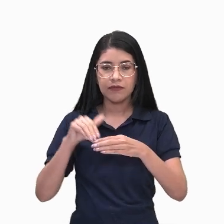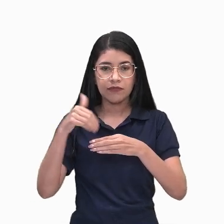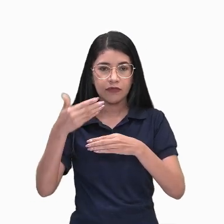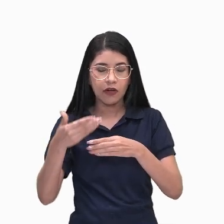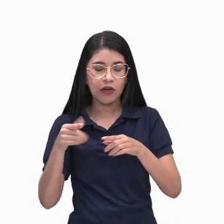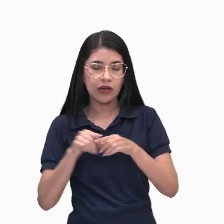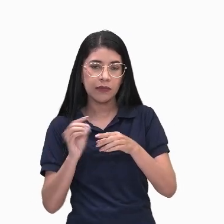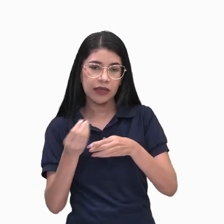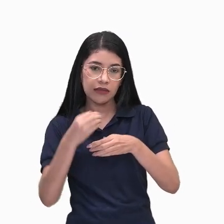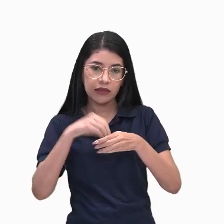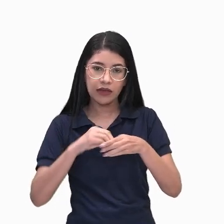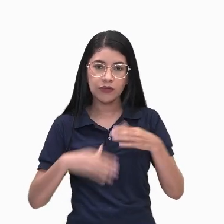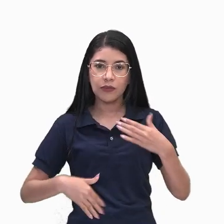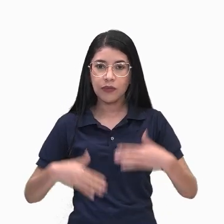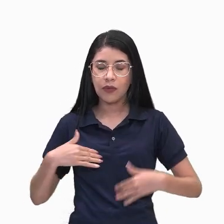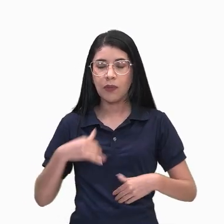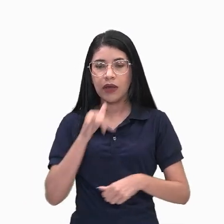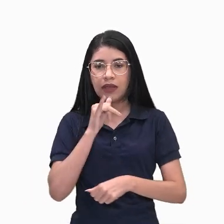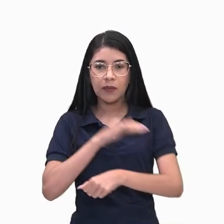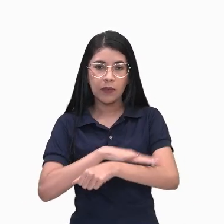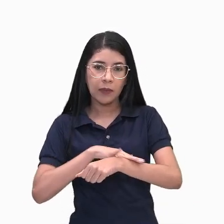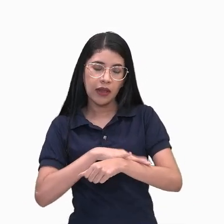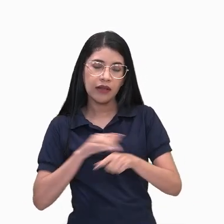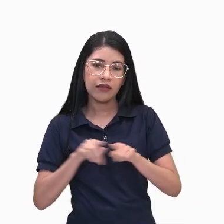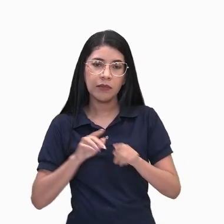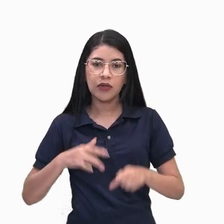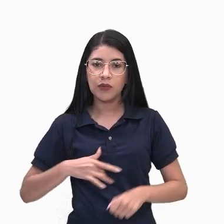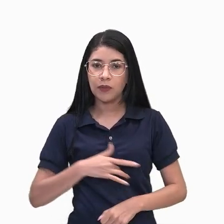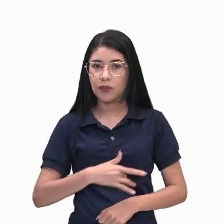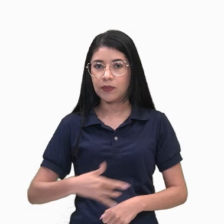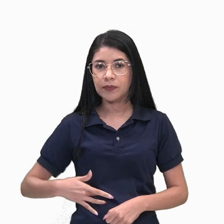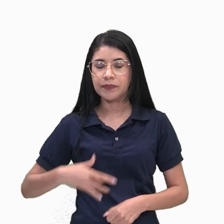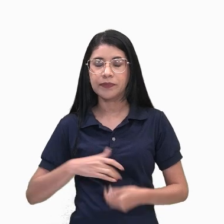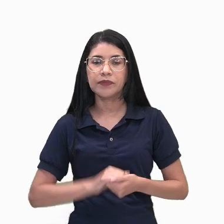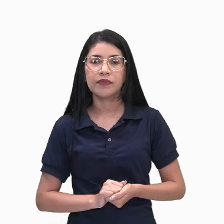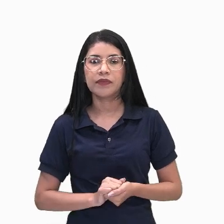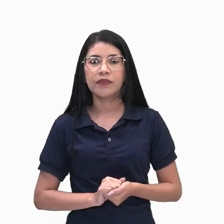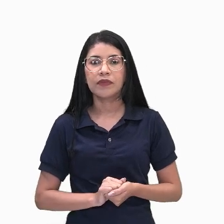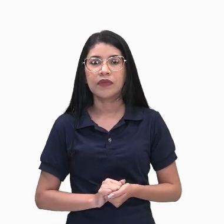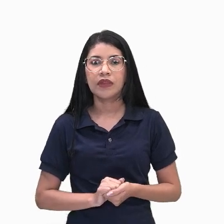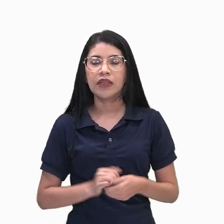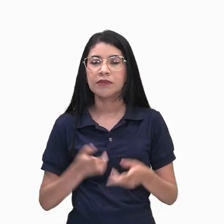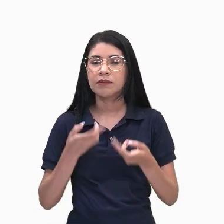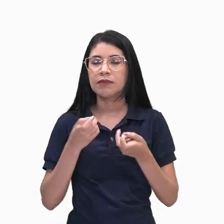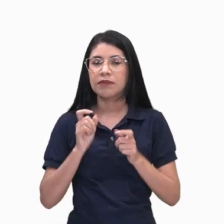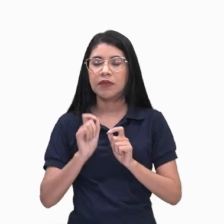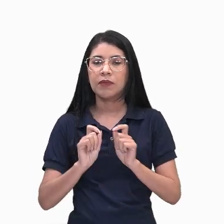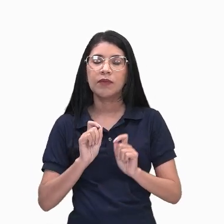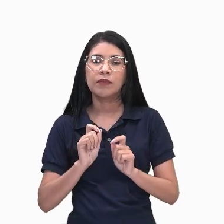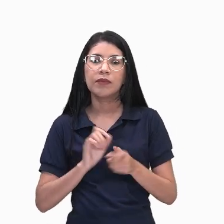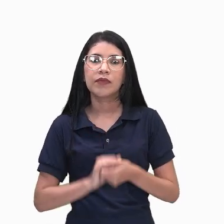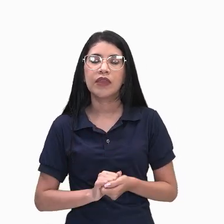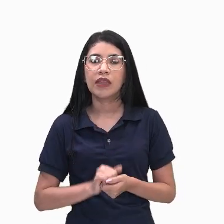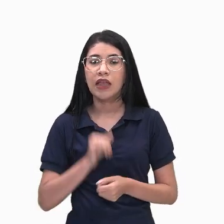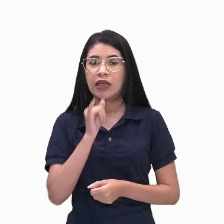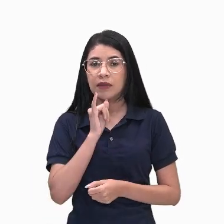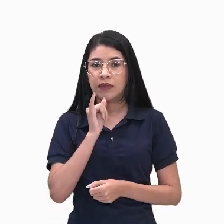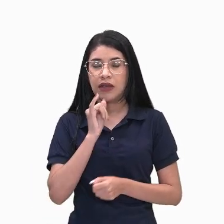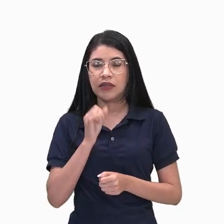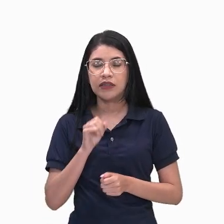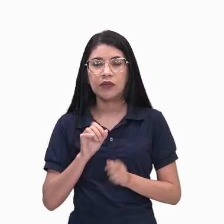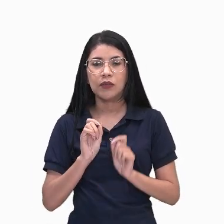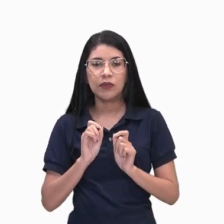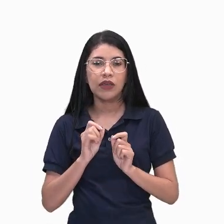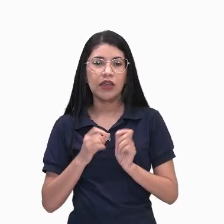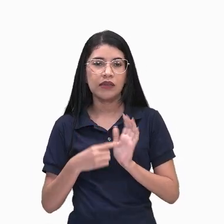e internas do corpo, como a pele e os órgãos. Então a gente está visualizando ali, como a gente pôde observar já no exemplo da pele, né, que